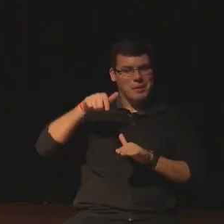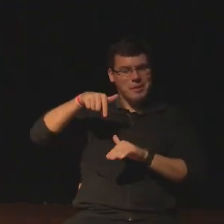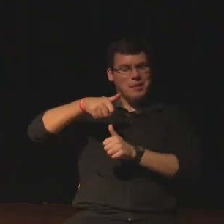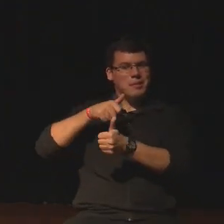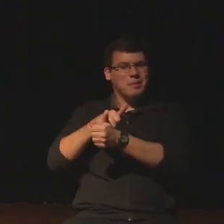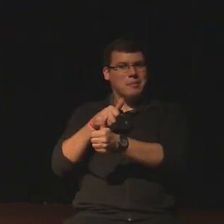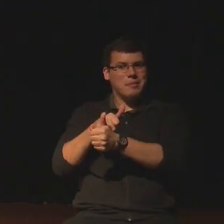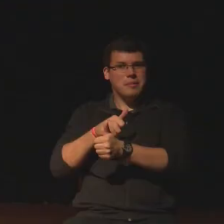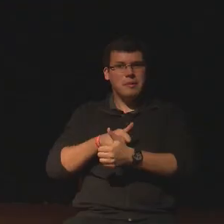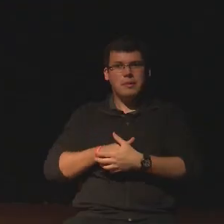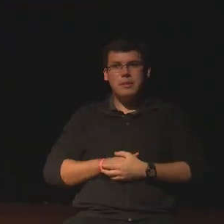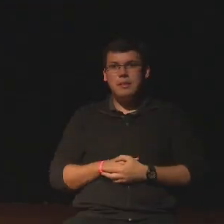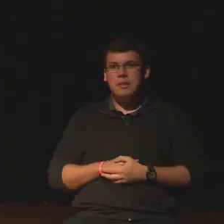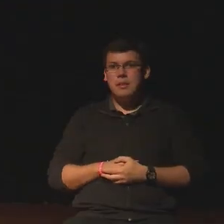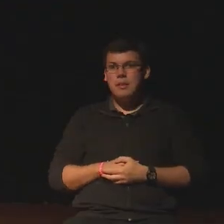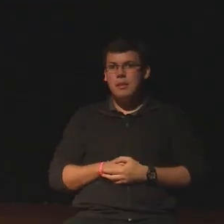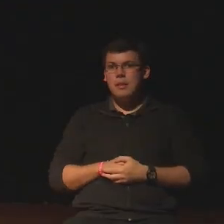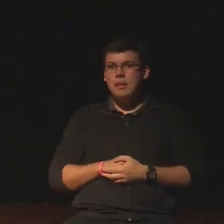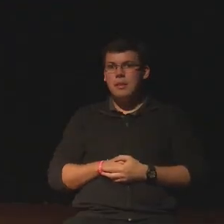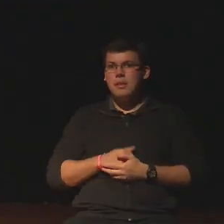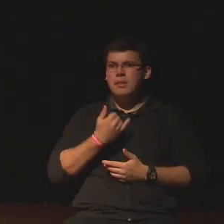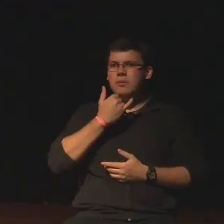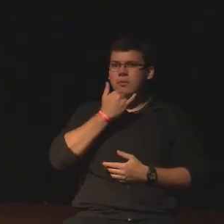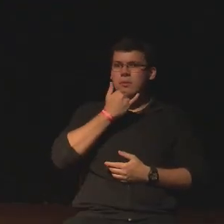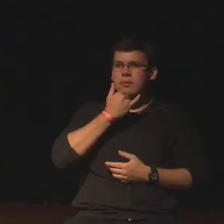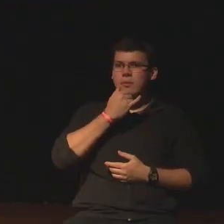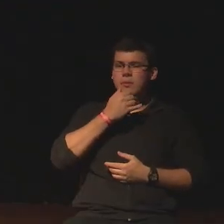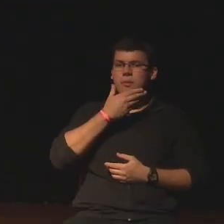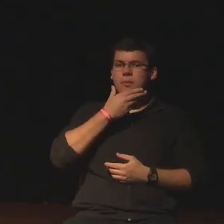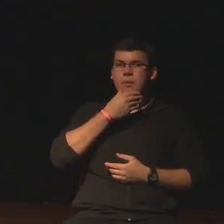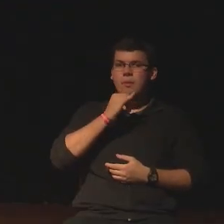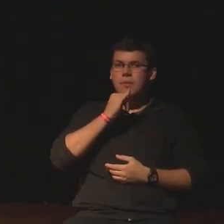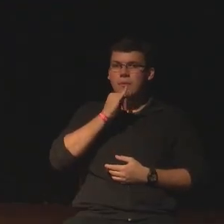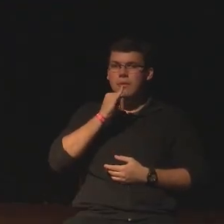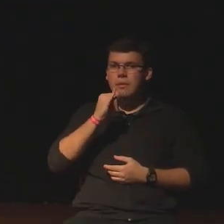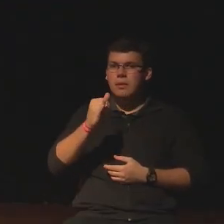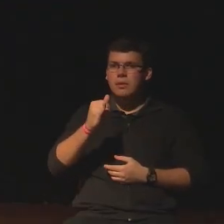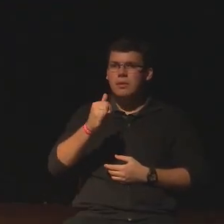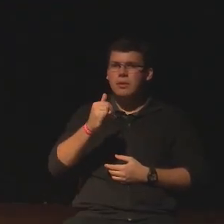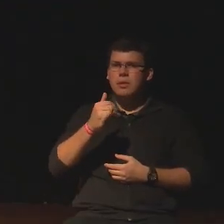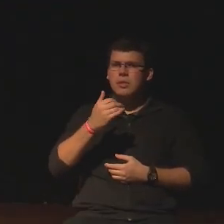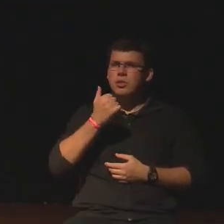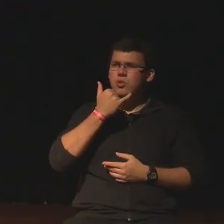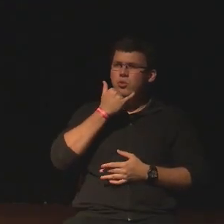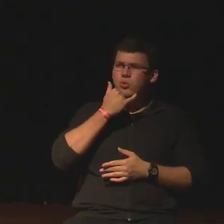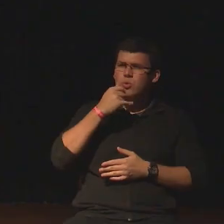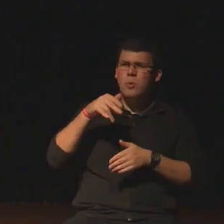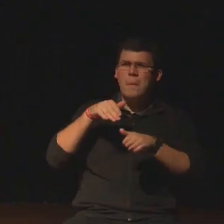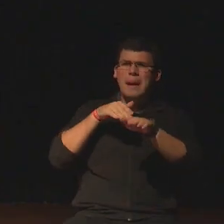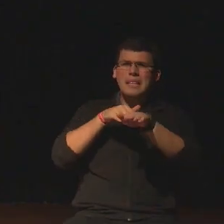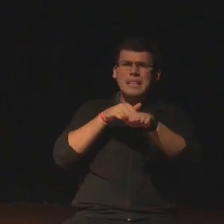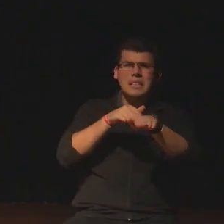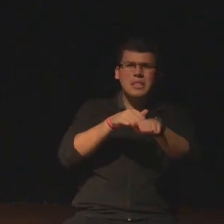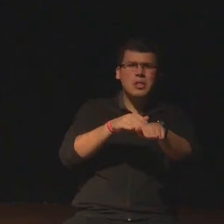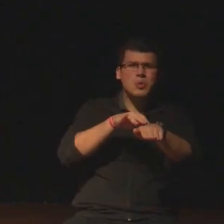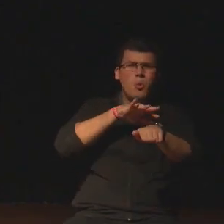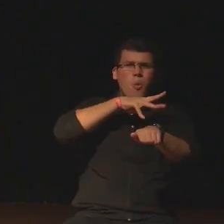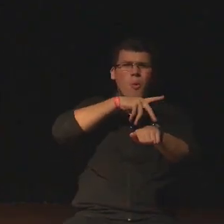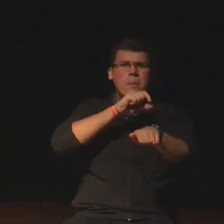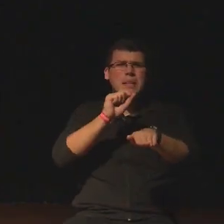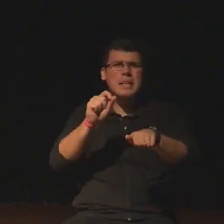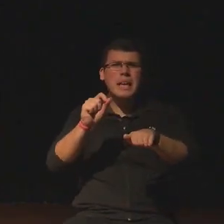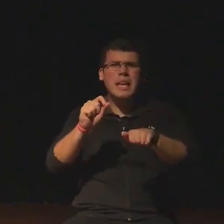aqui. É isso que eu queria. Oi. Tem trânsito para quem exatamente? Para quem anda de carro, de ônibus,